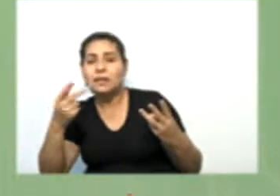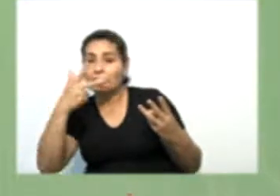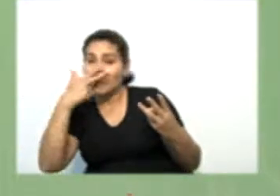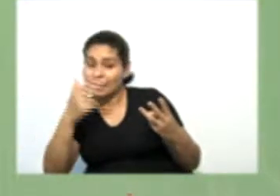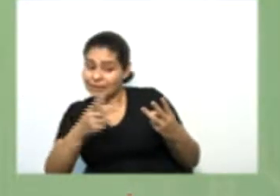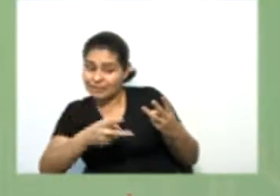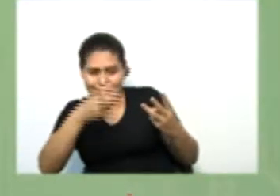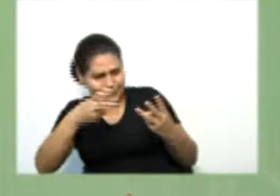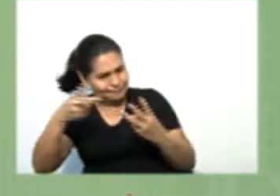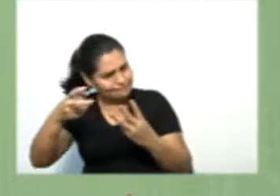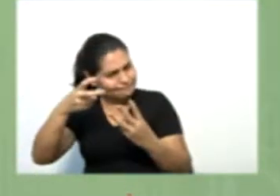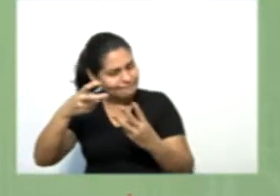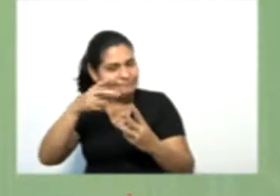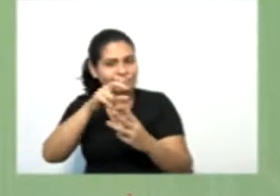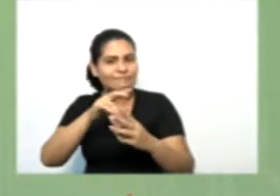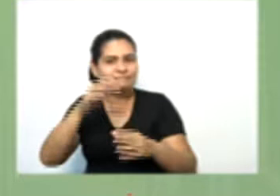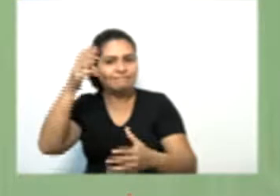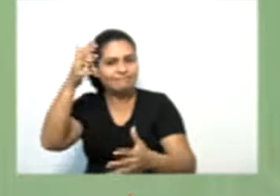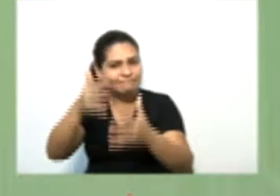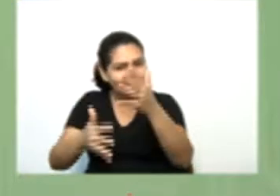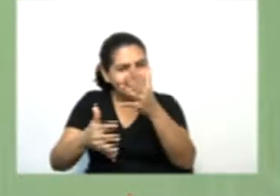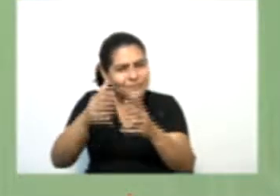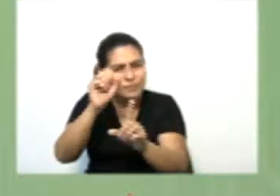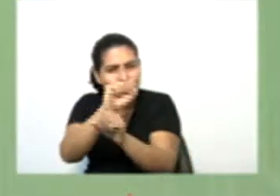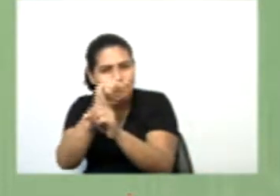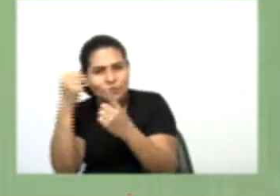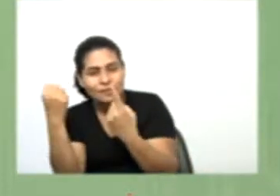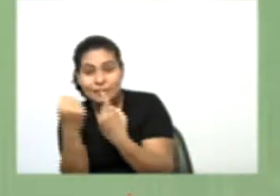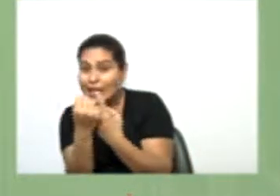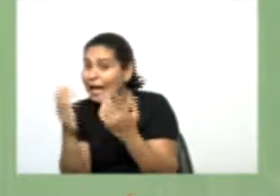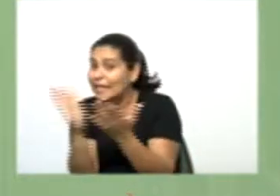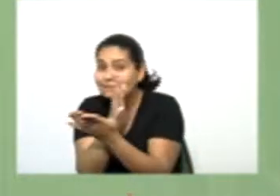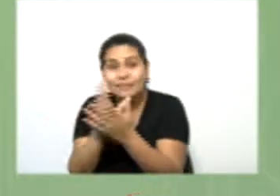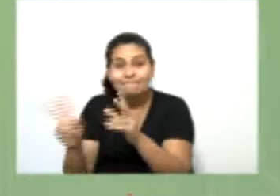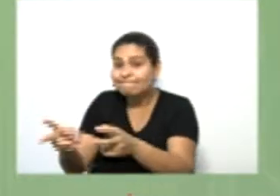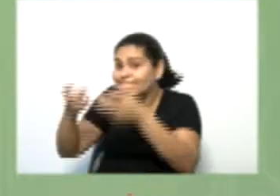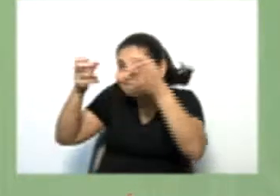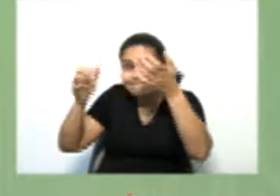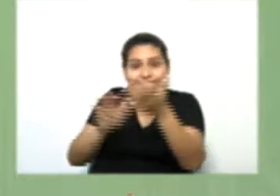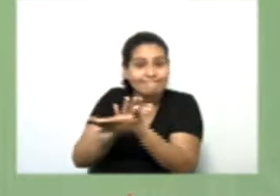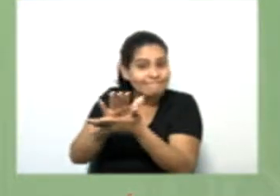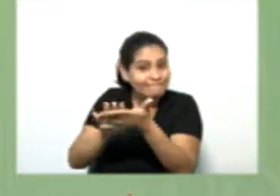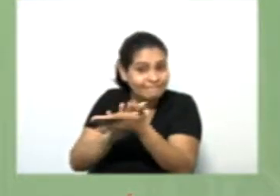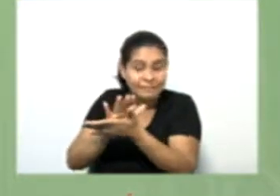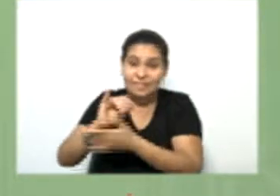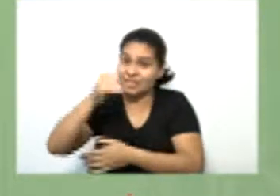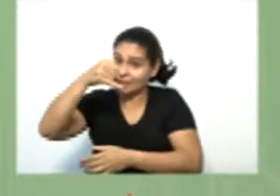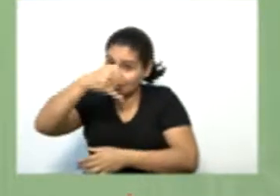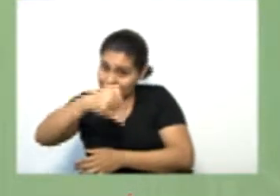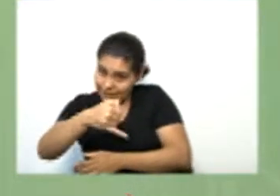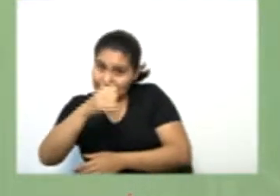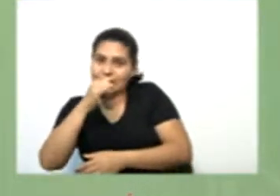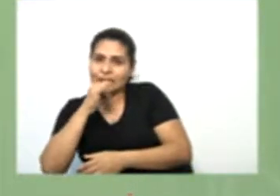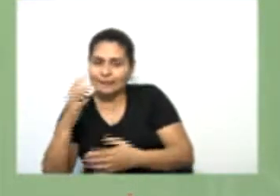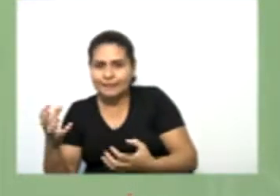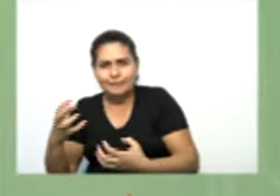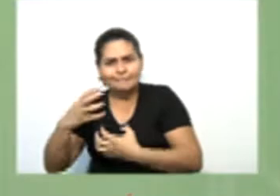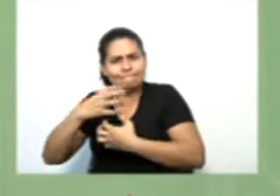intrínseco ao nosso comportamento social que nem percebemos, a não ser quando nos